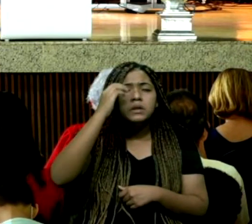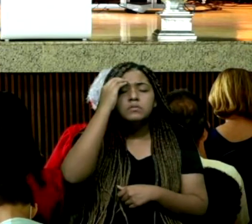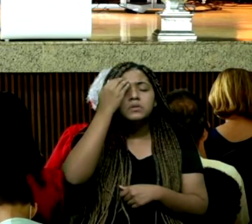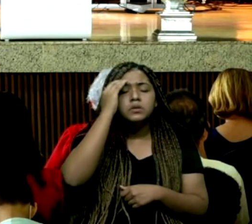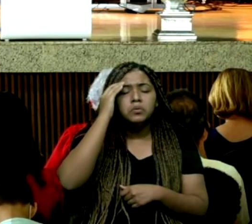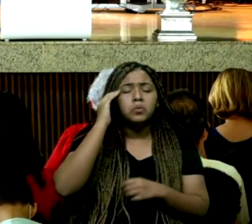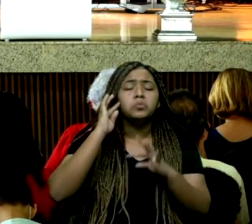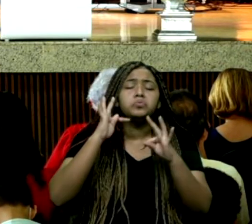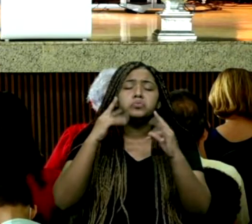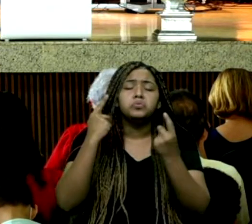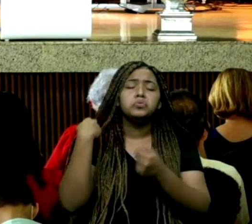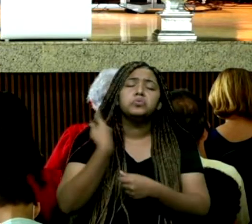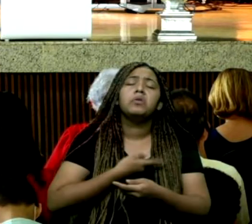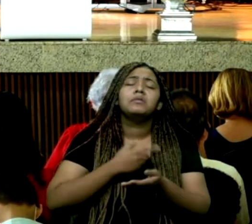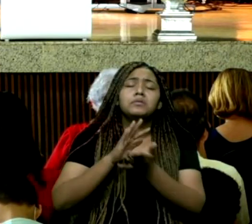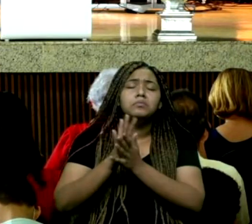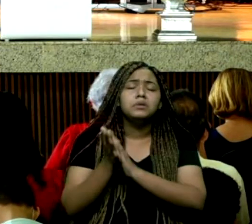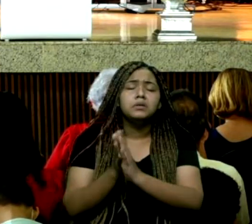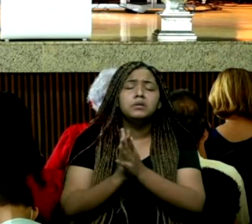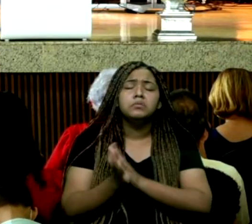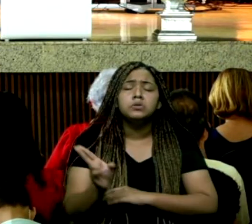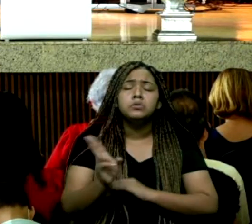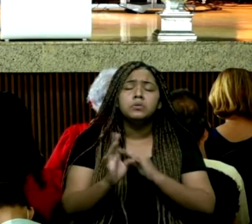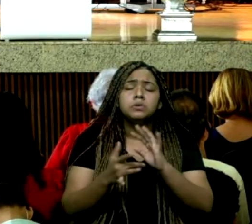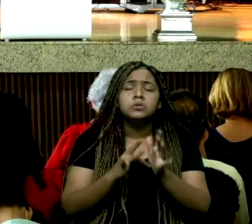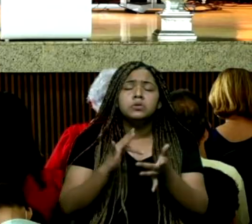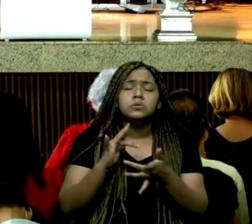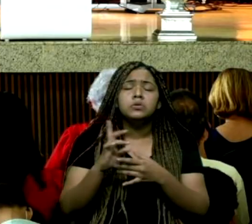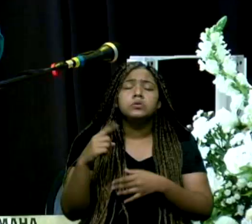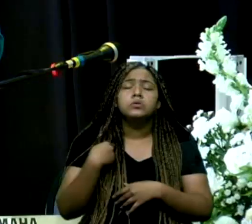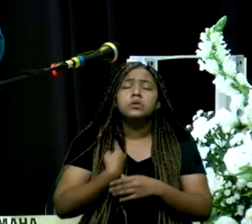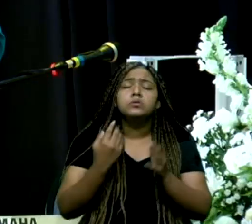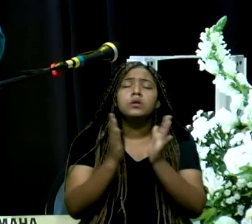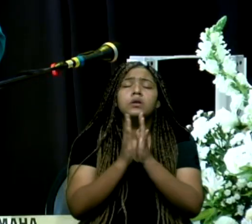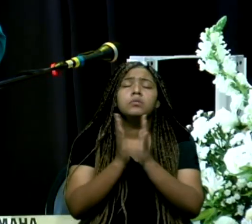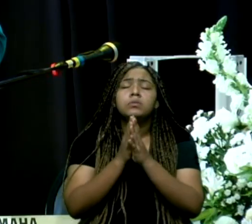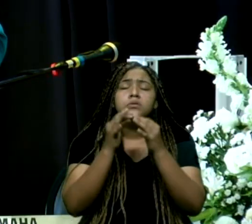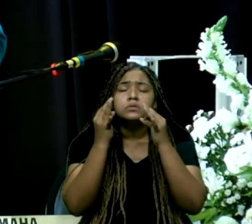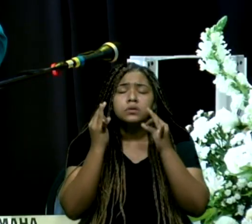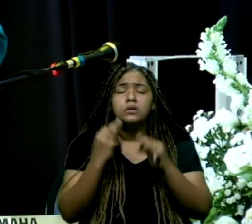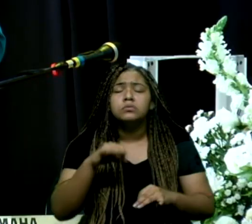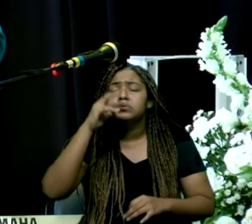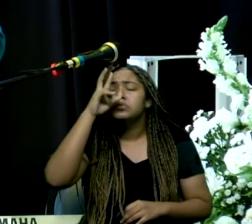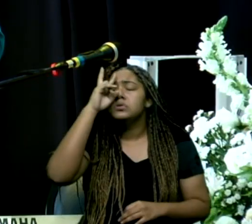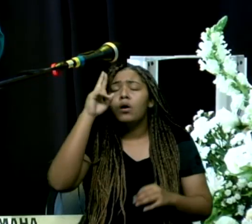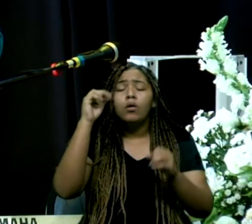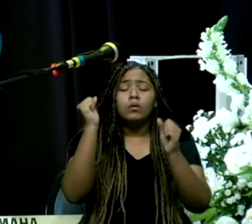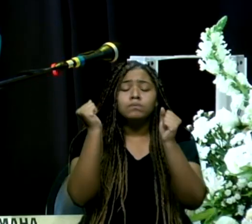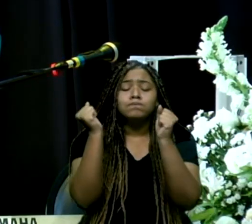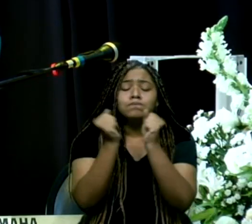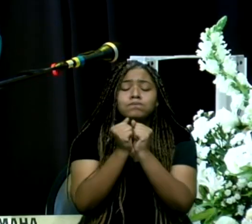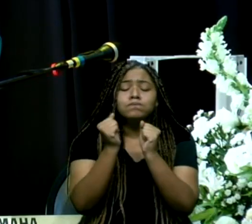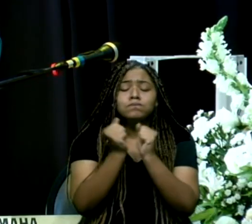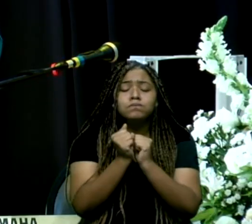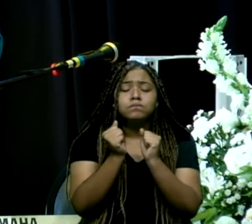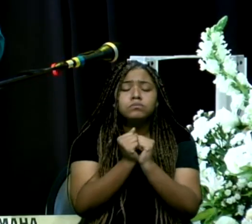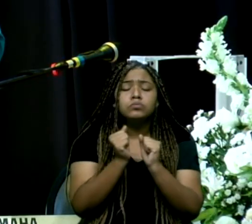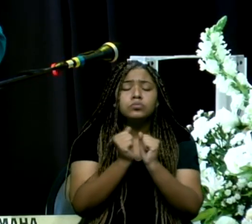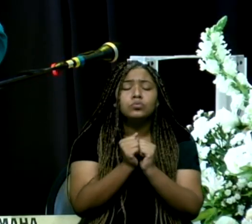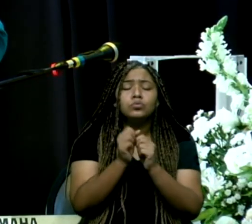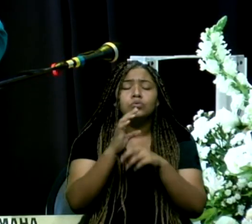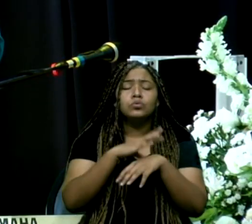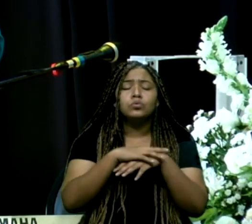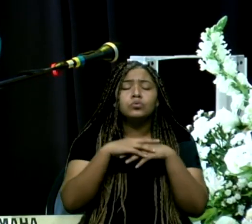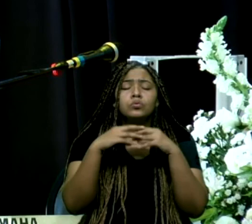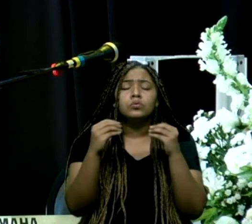criança Oramos certos o que que o senhor está ali agora ministrando